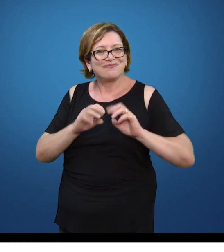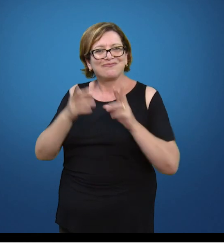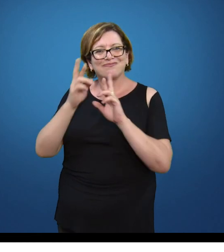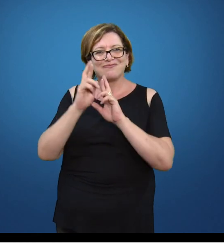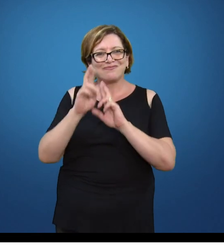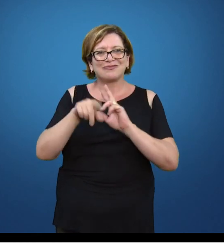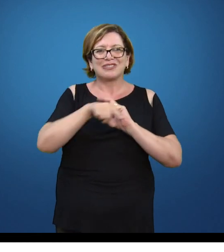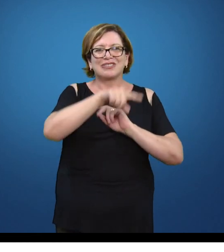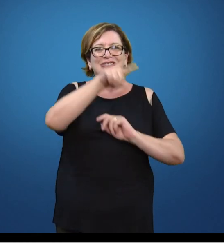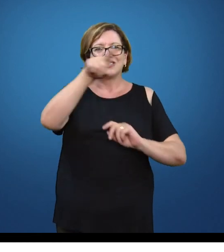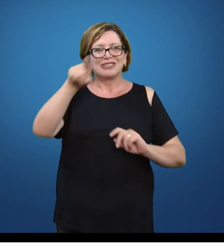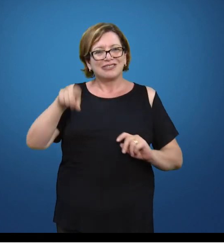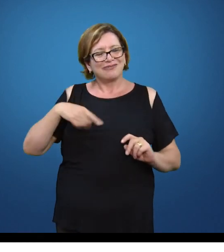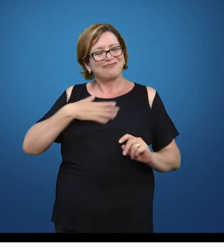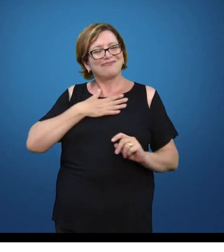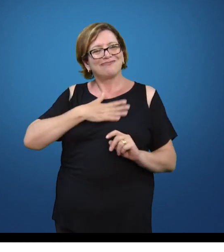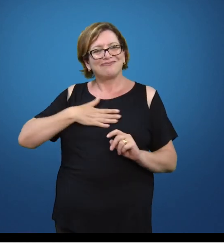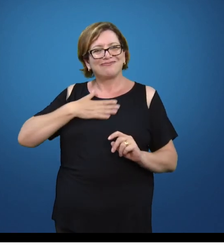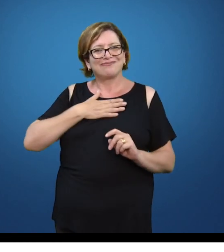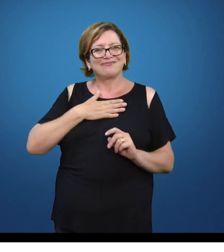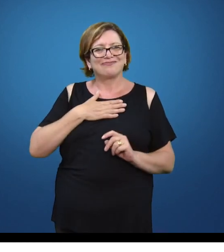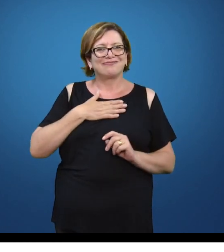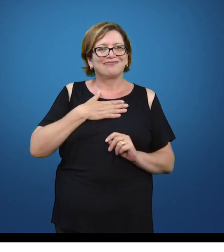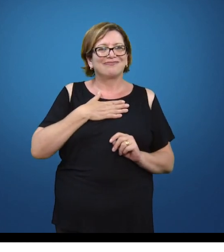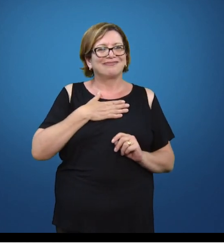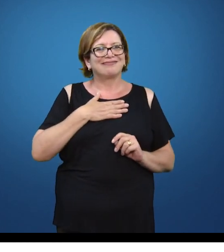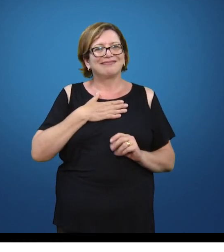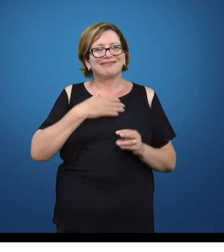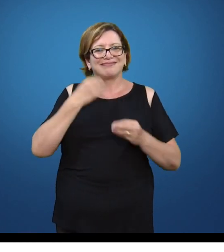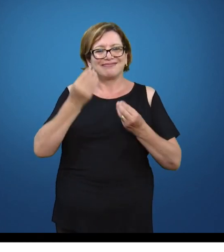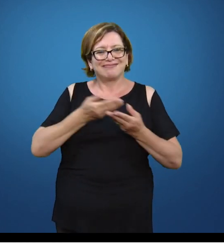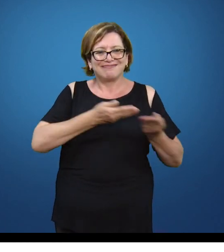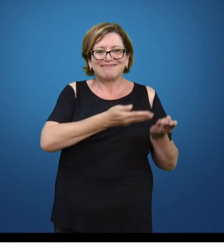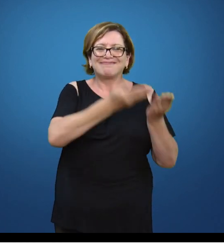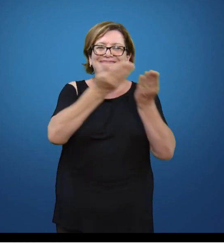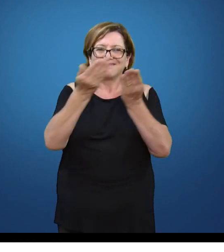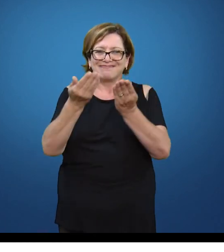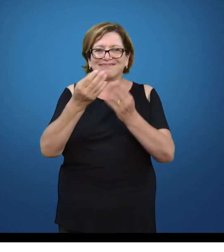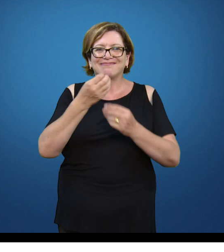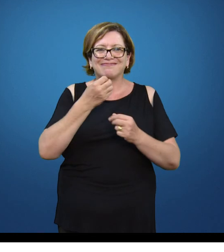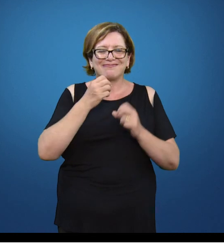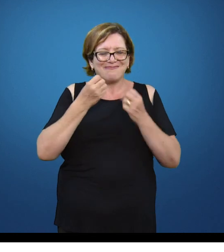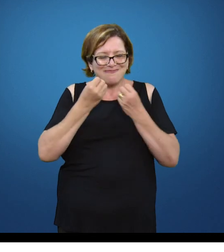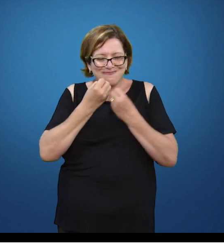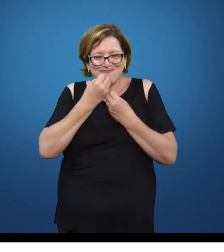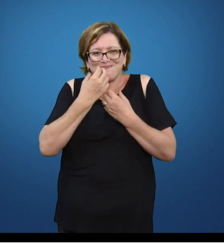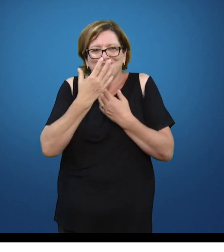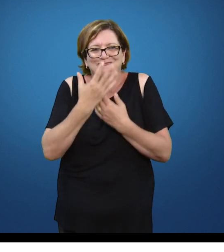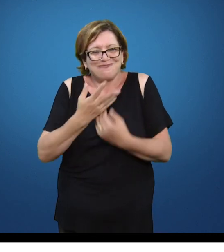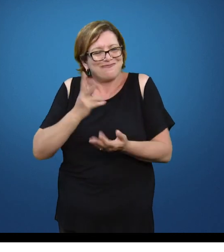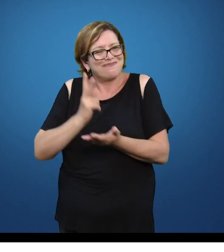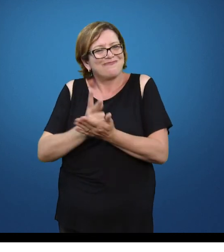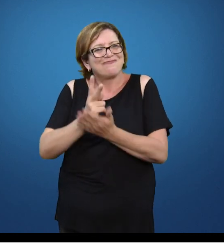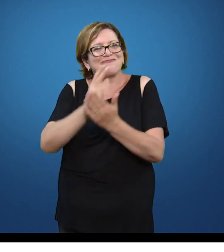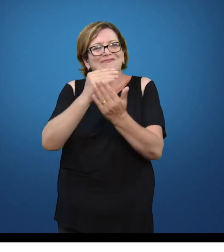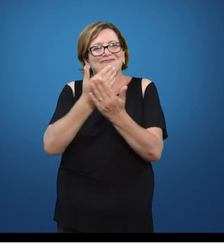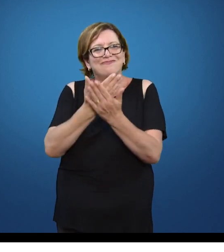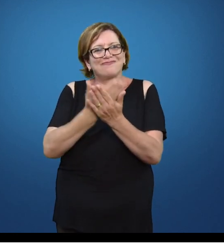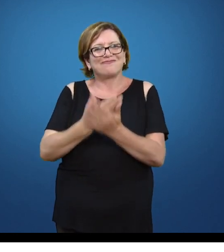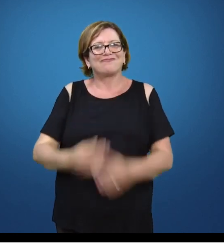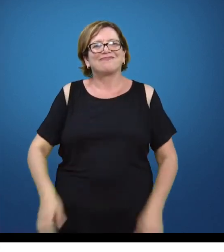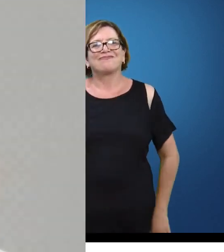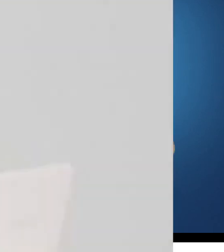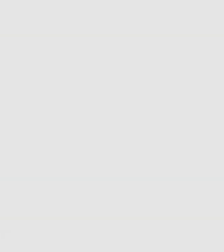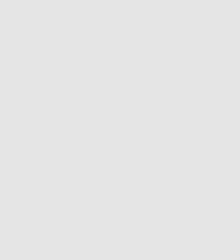Espero que vocês tenham gostado dessa videoaula. Desejo a vocês uma excelente continuidade nos estudos.